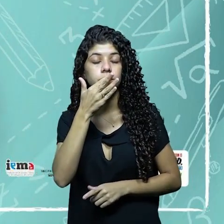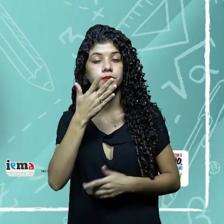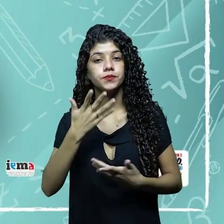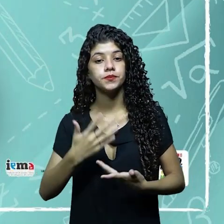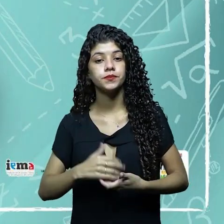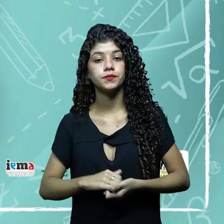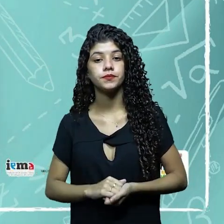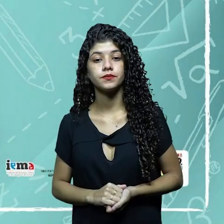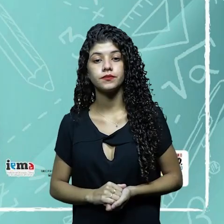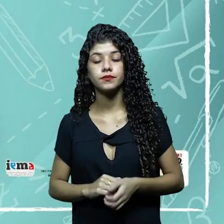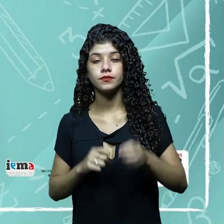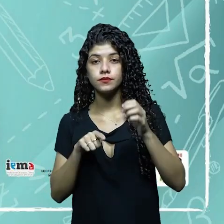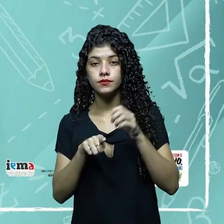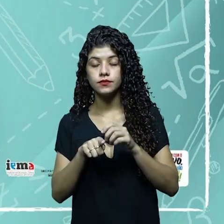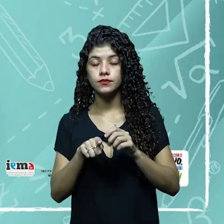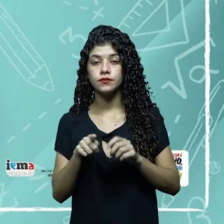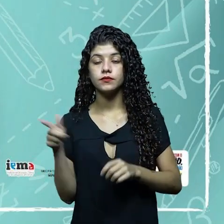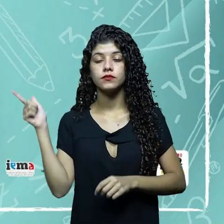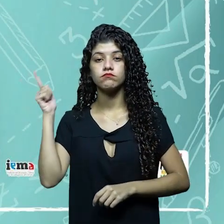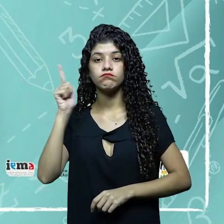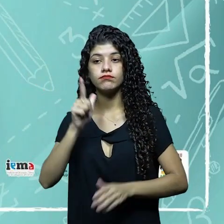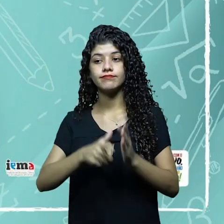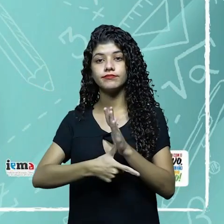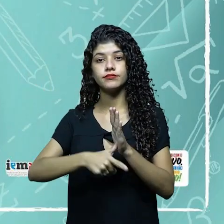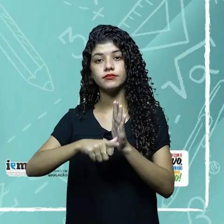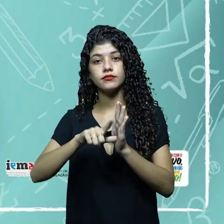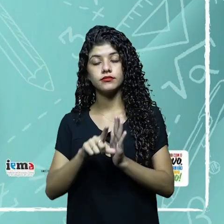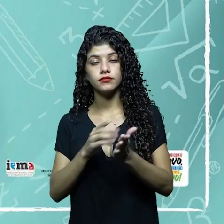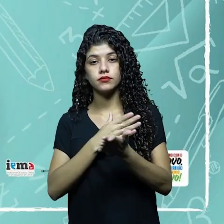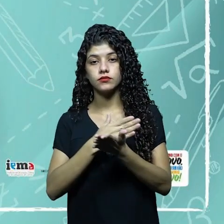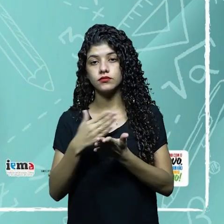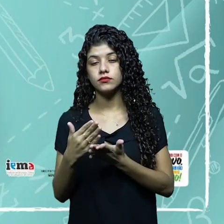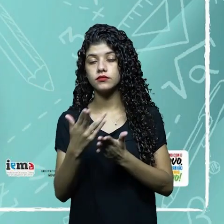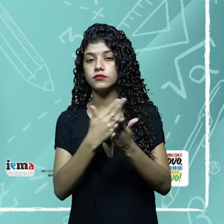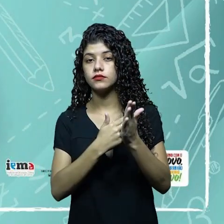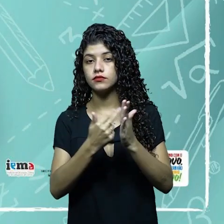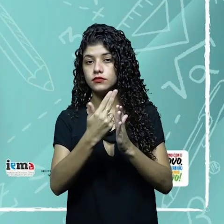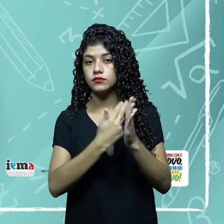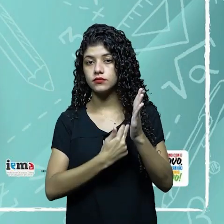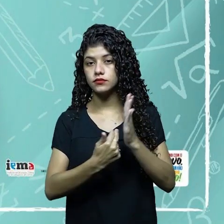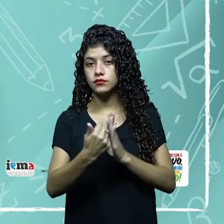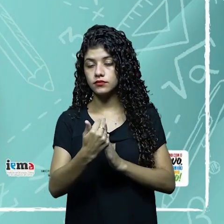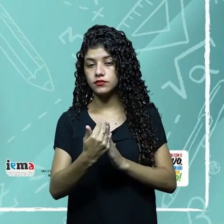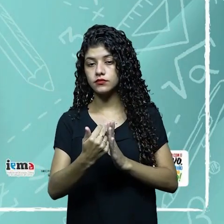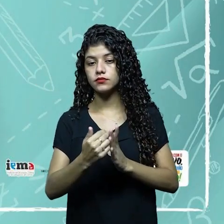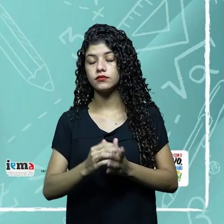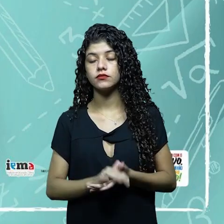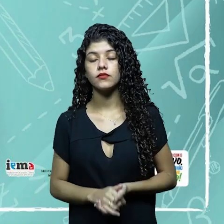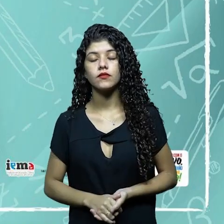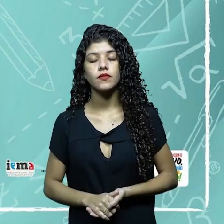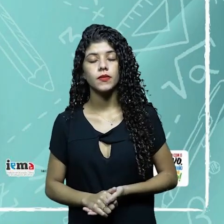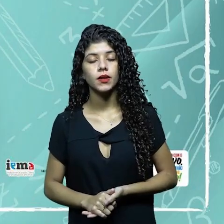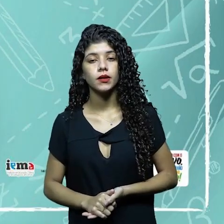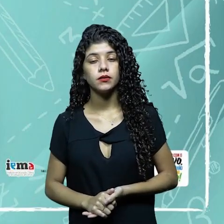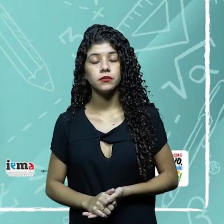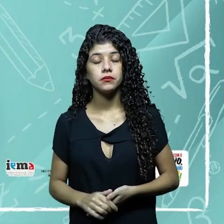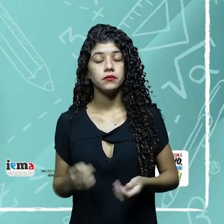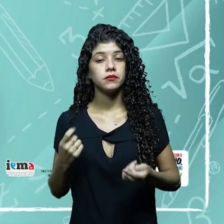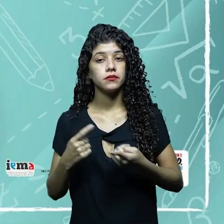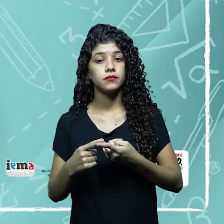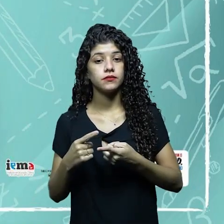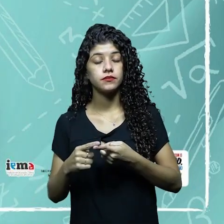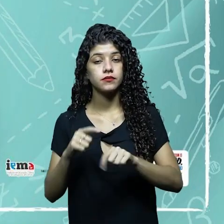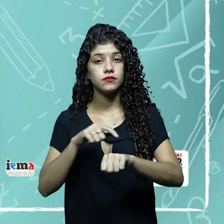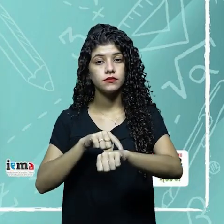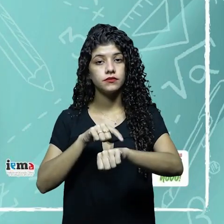cor. Você configura isso antes de efetuar efetivamente o teu desenho, para que na hora